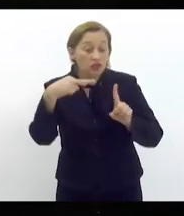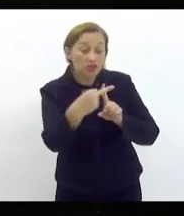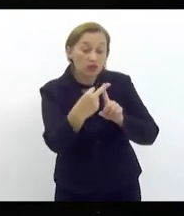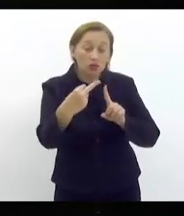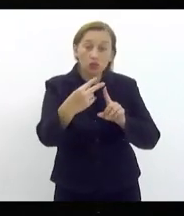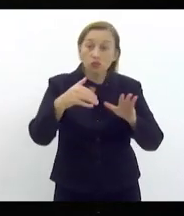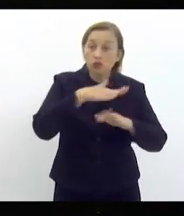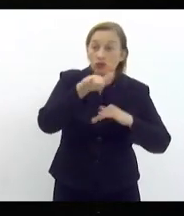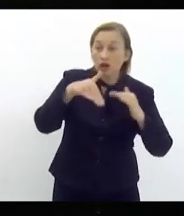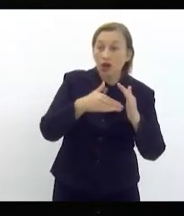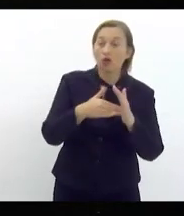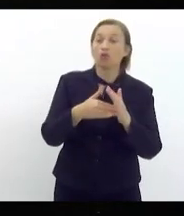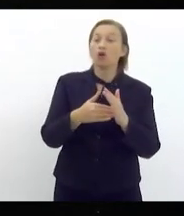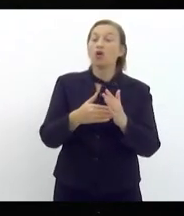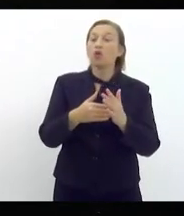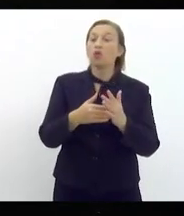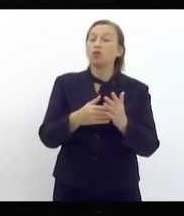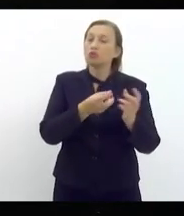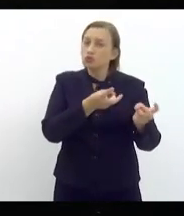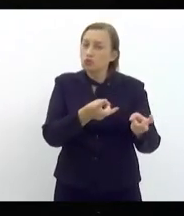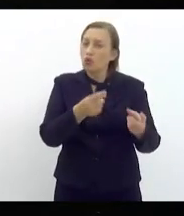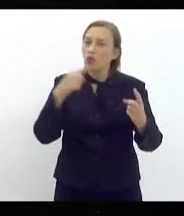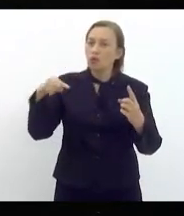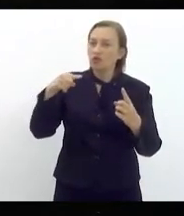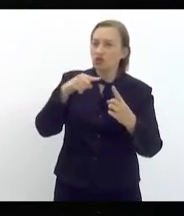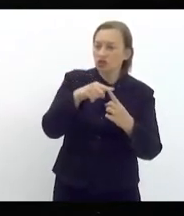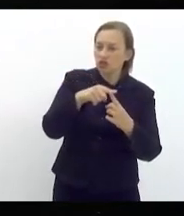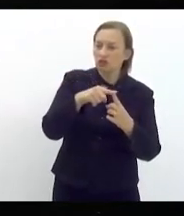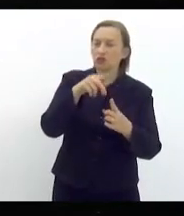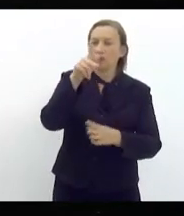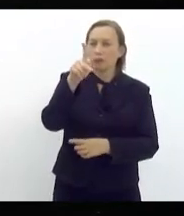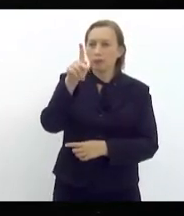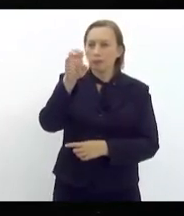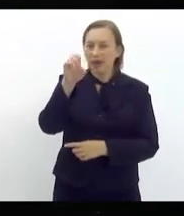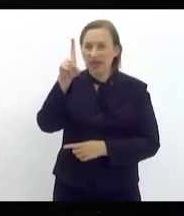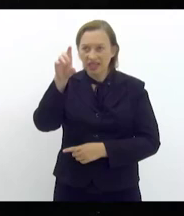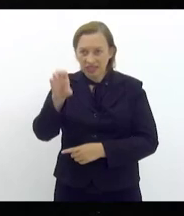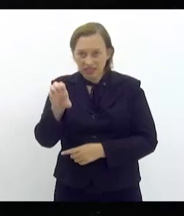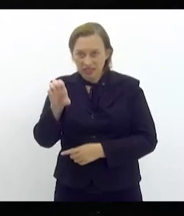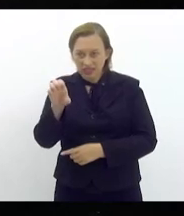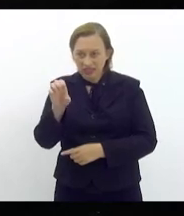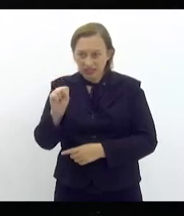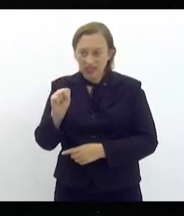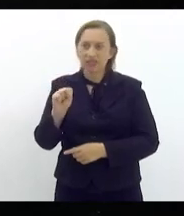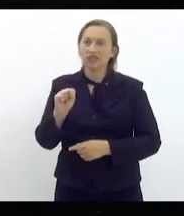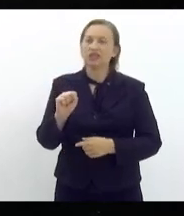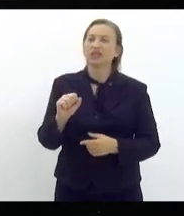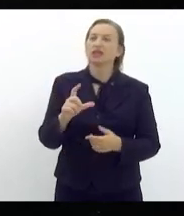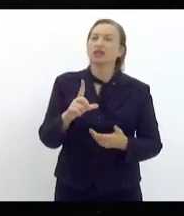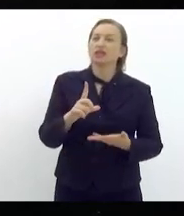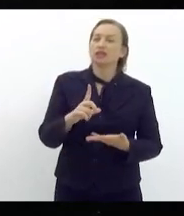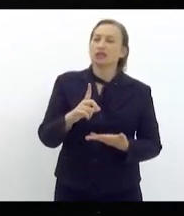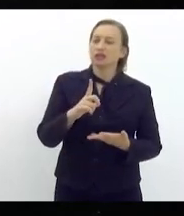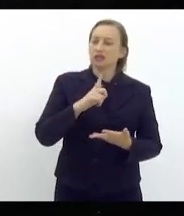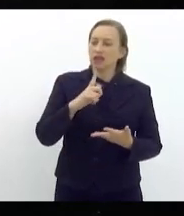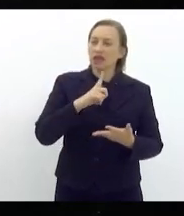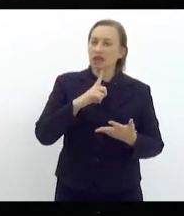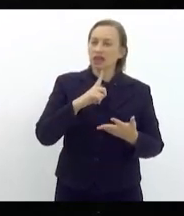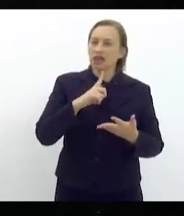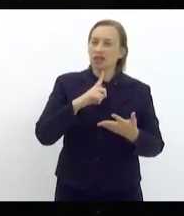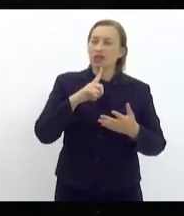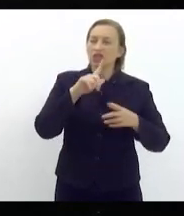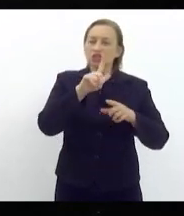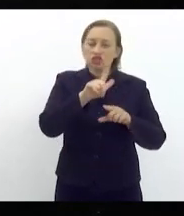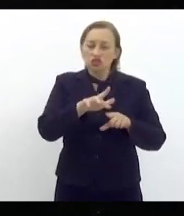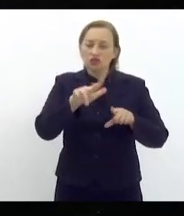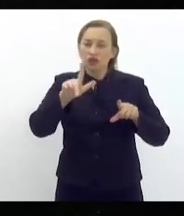os objetivos e as missões do PEDES, de alguma maneira, têm uma interface com os objetivos